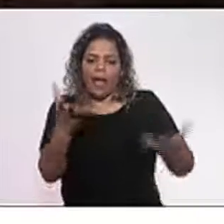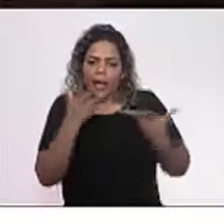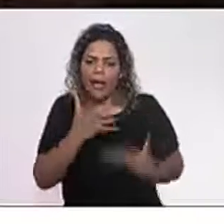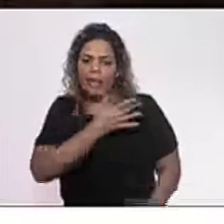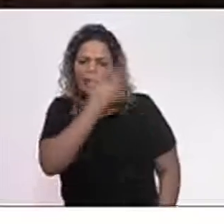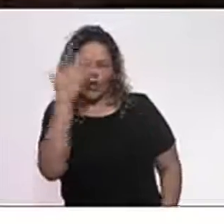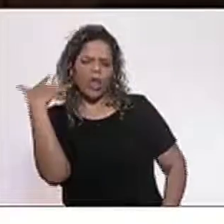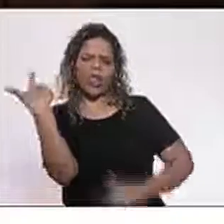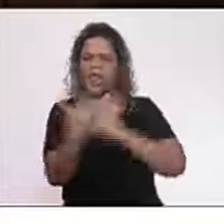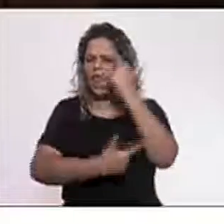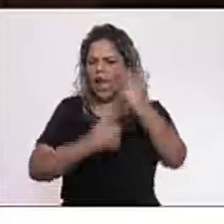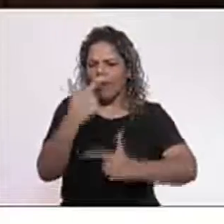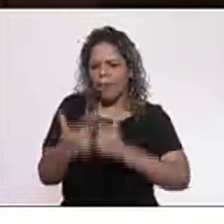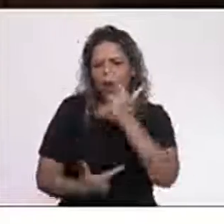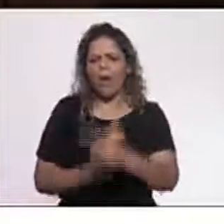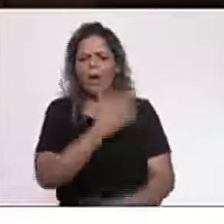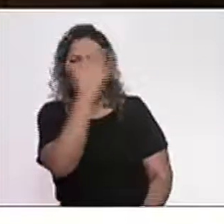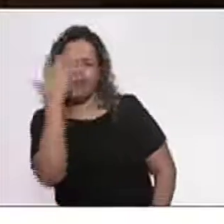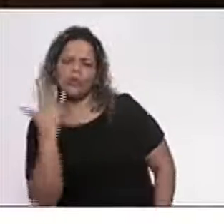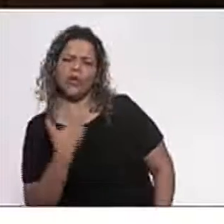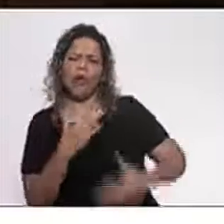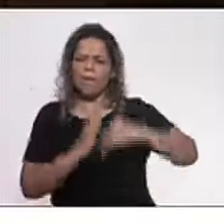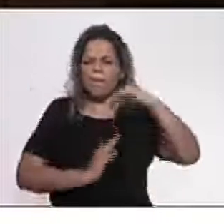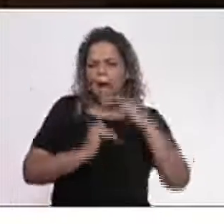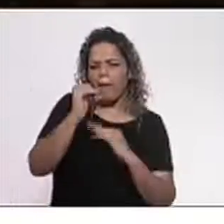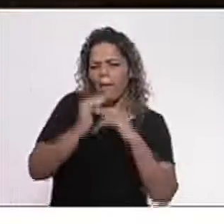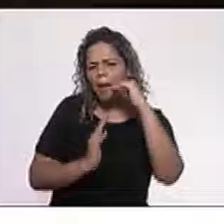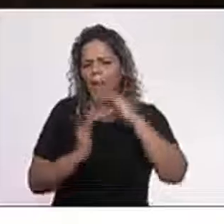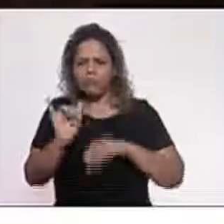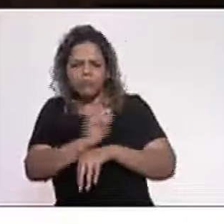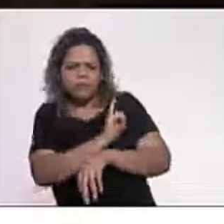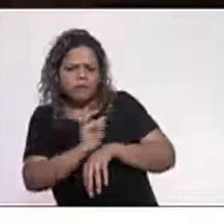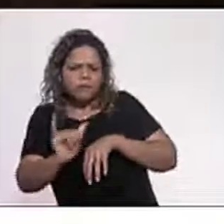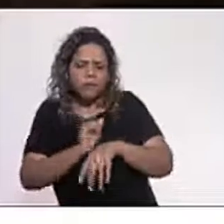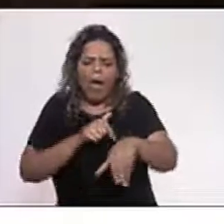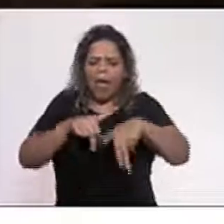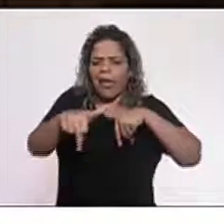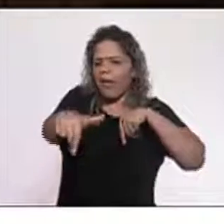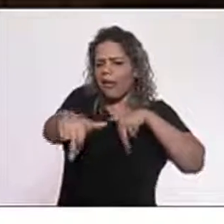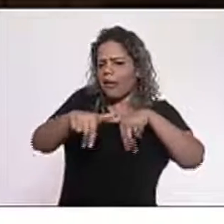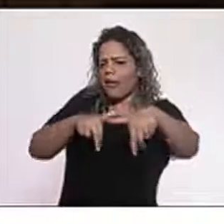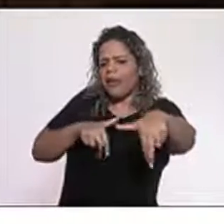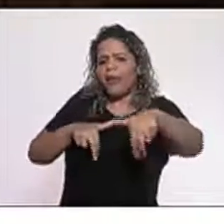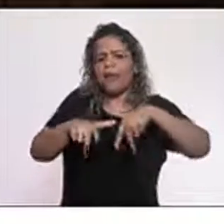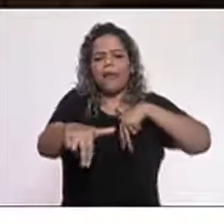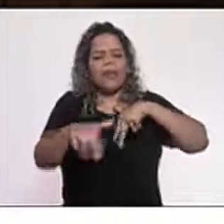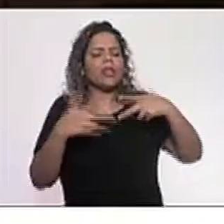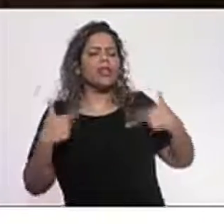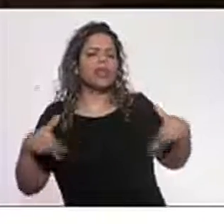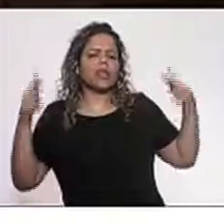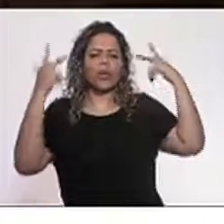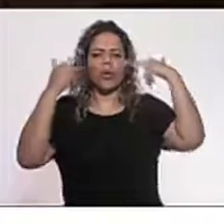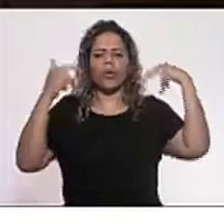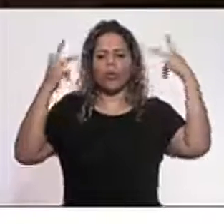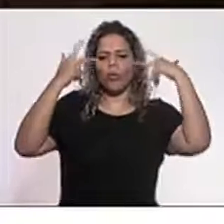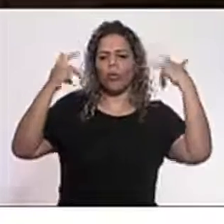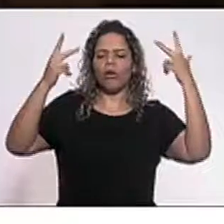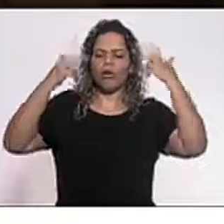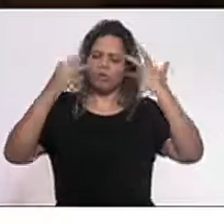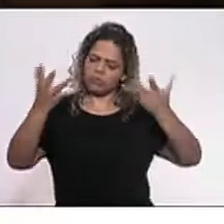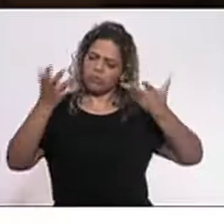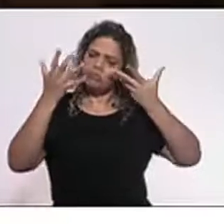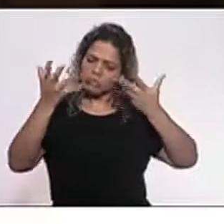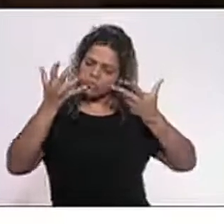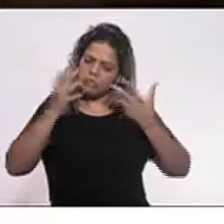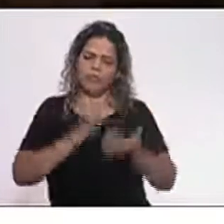pessoas que trabalhem, pessoas que produzam, pessoas que possam ir e vir tranquilamente. É isso que nós